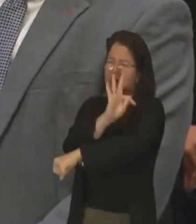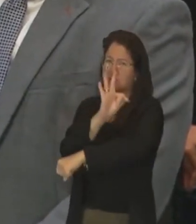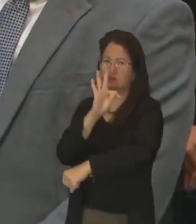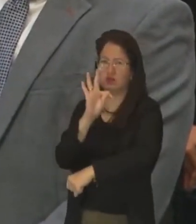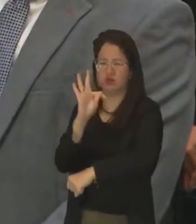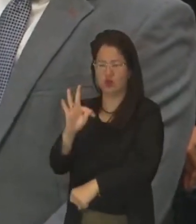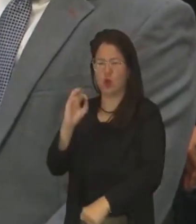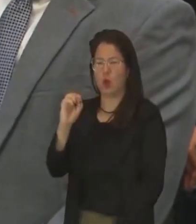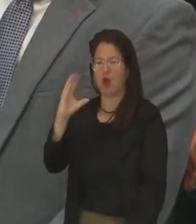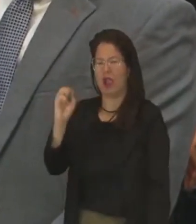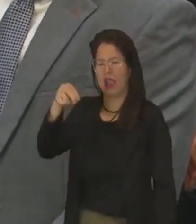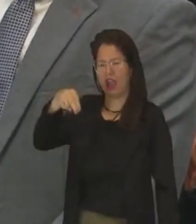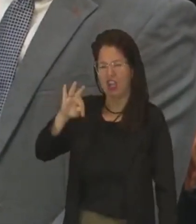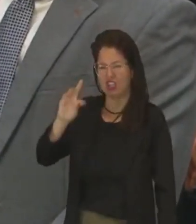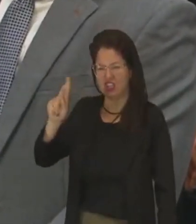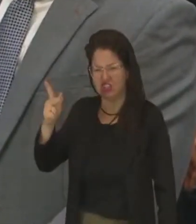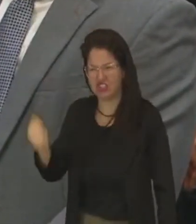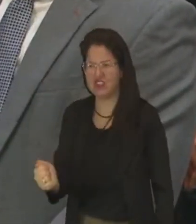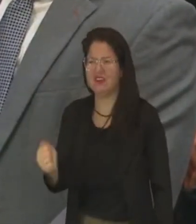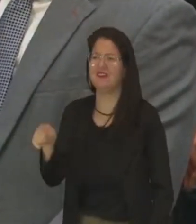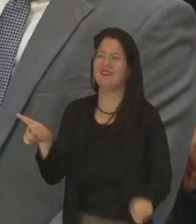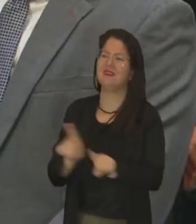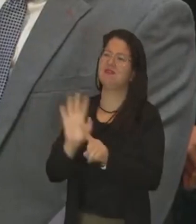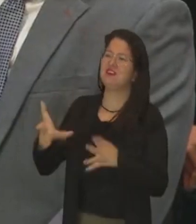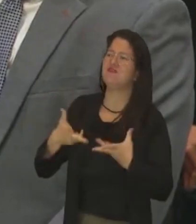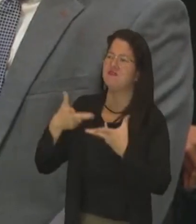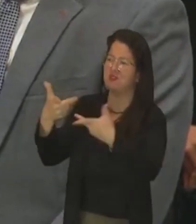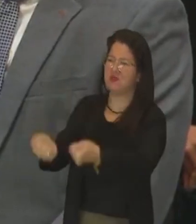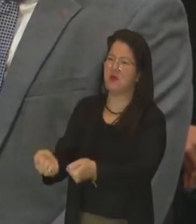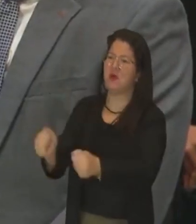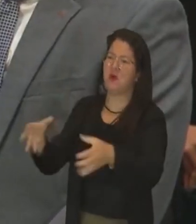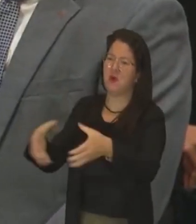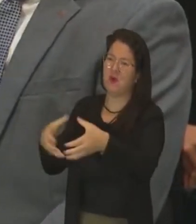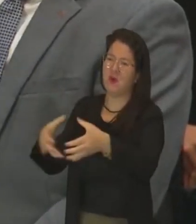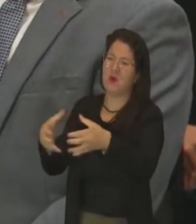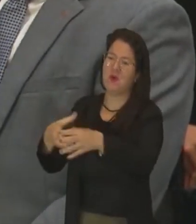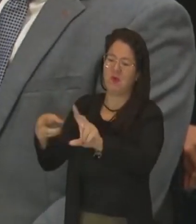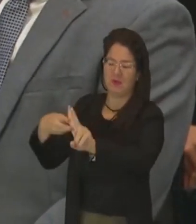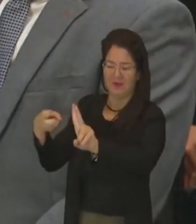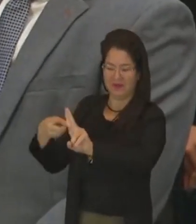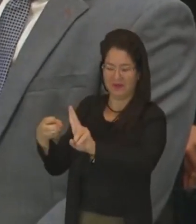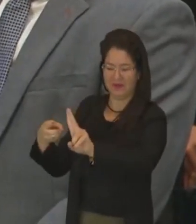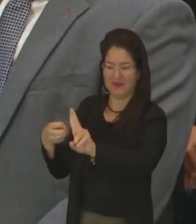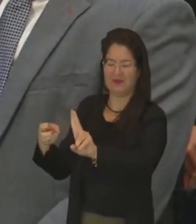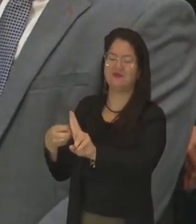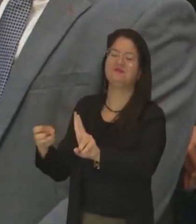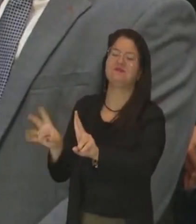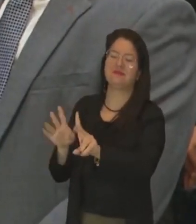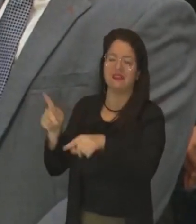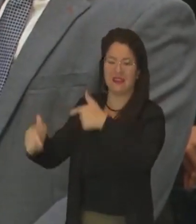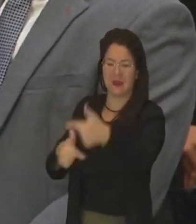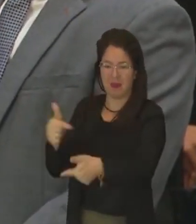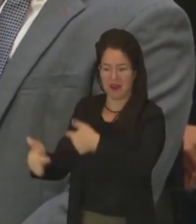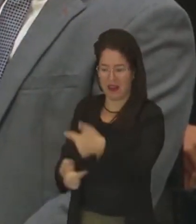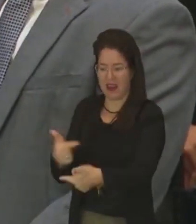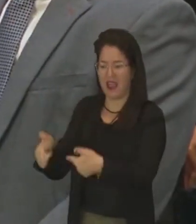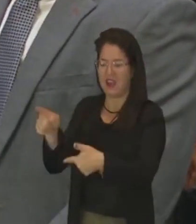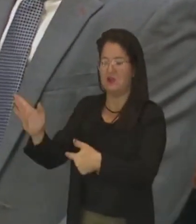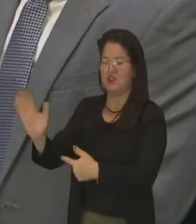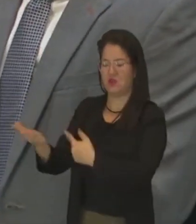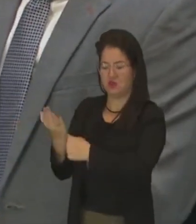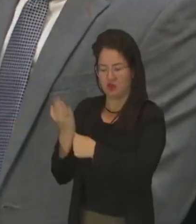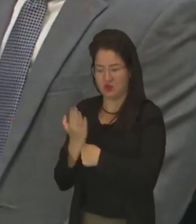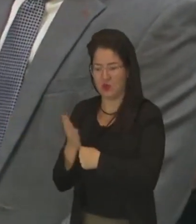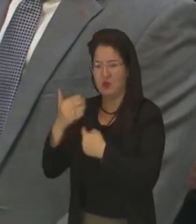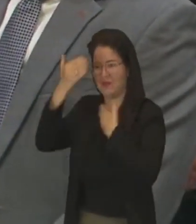não é isso? Visitamos inclusive a aldeia onde ele trabalha, e a aldeia Salto também, e ele nos assessorou.